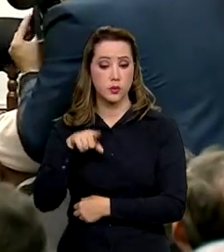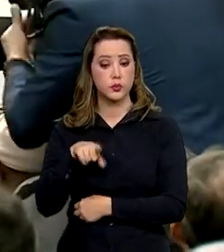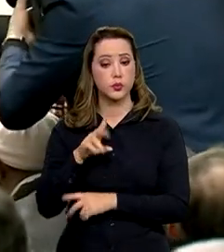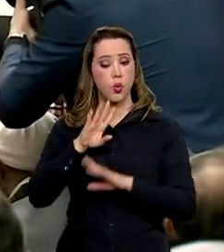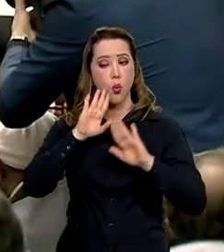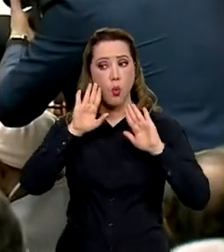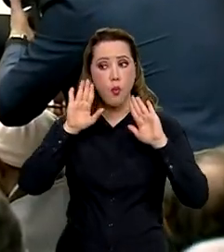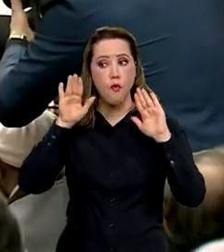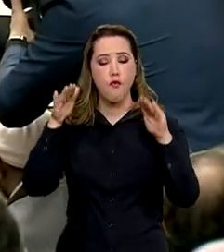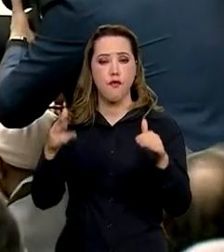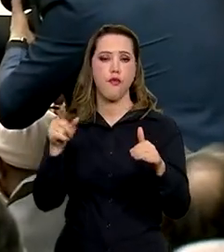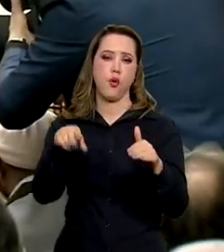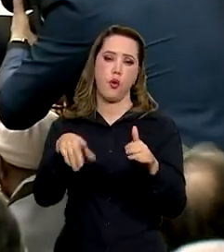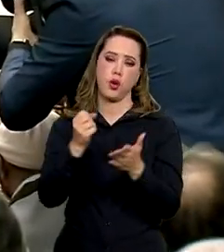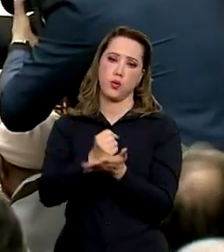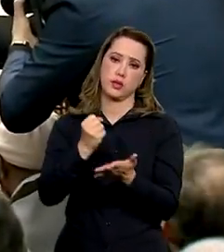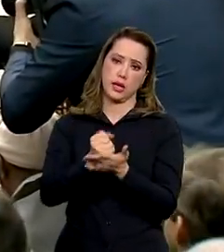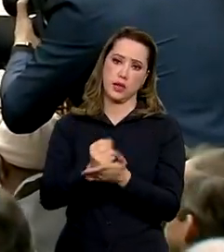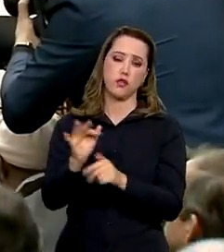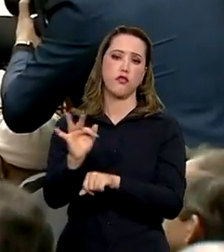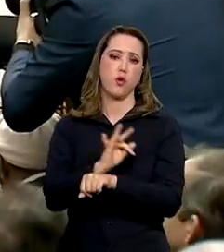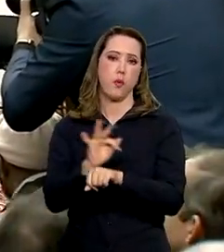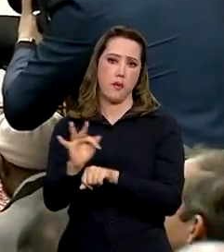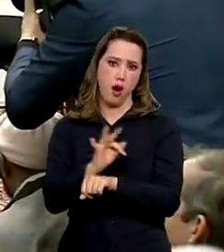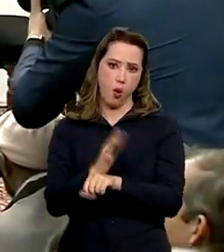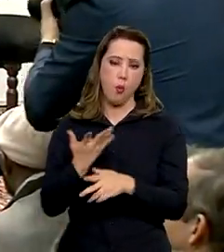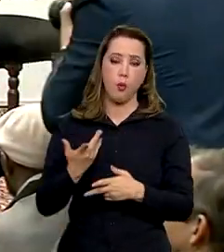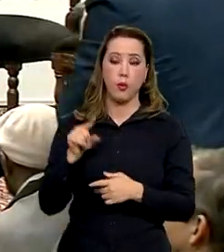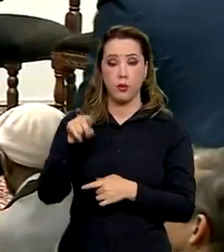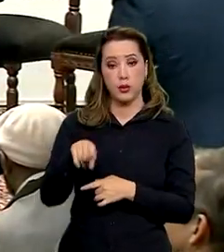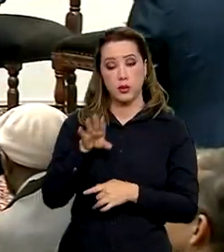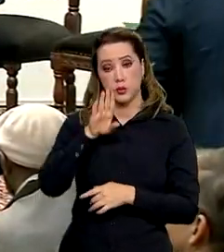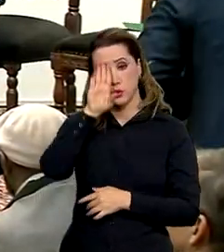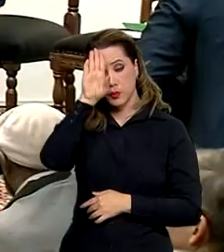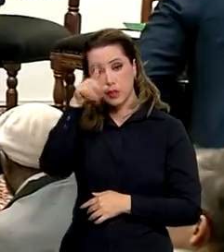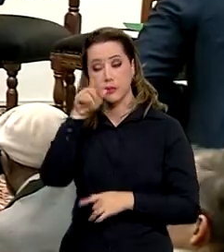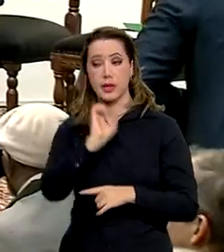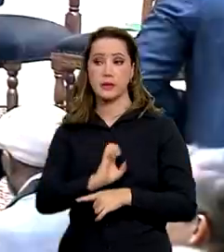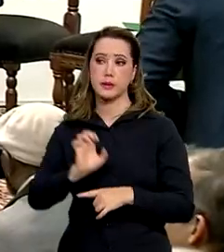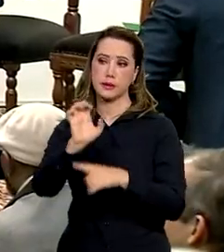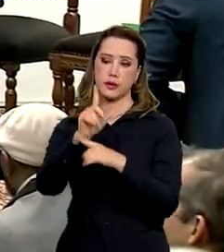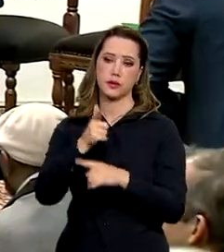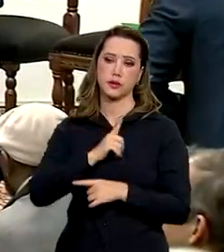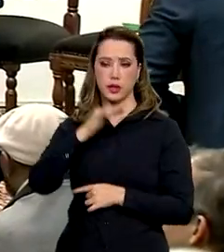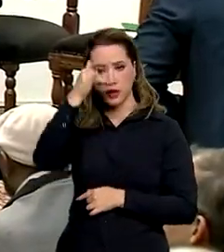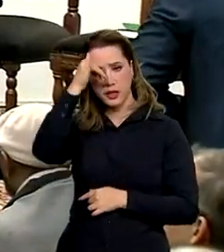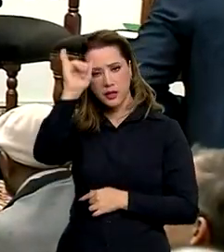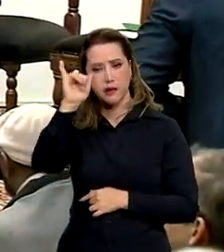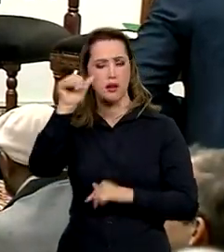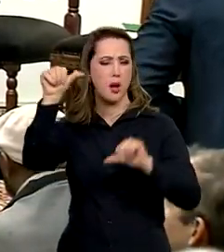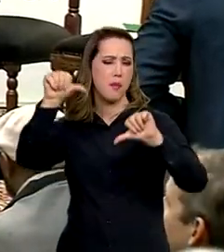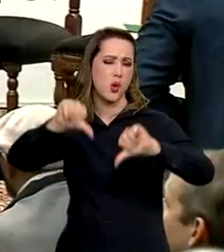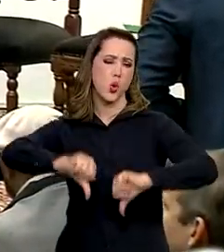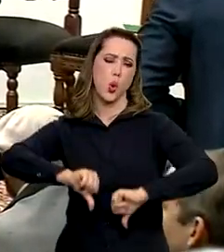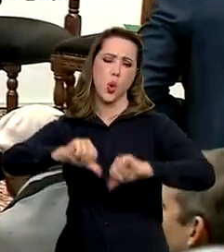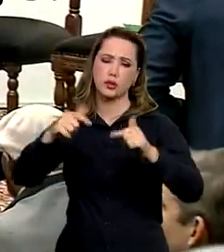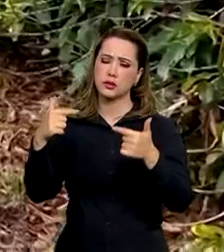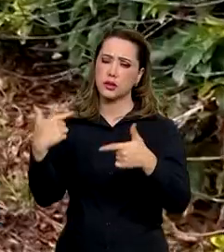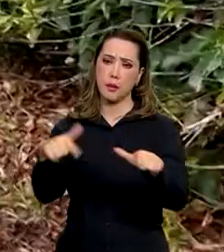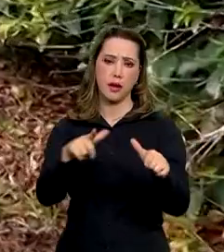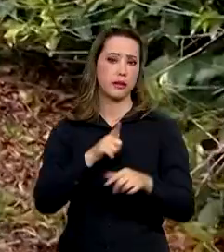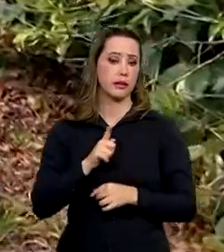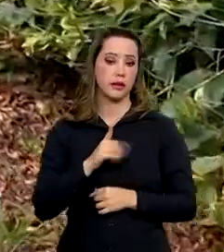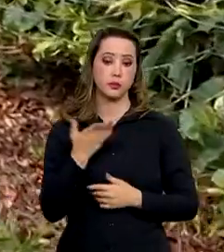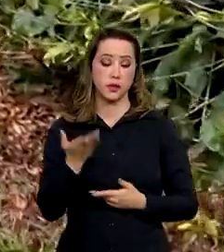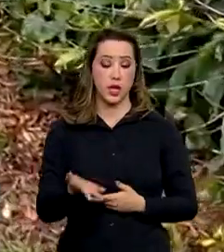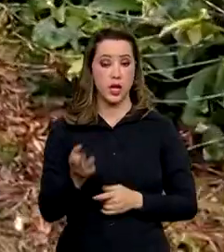a formalização dos contratos nos principais estados produtores e o combate às piores formas de trabalho.